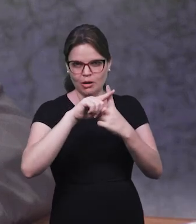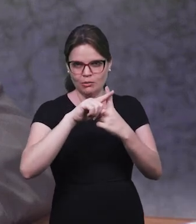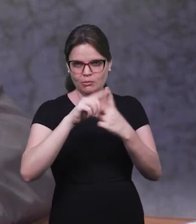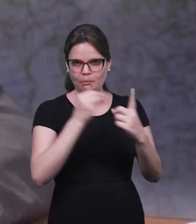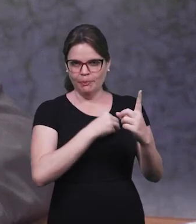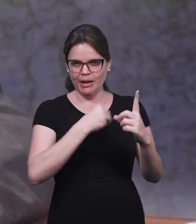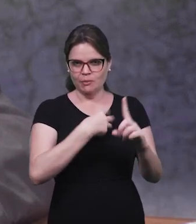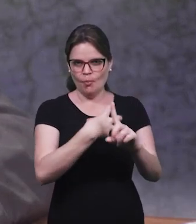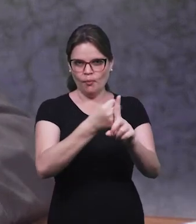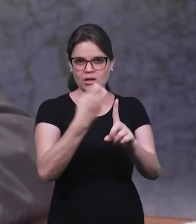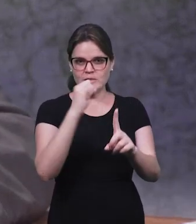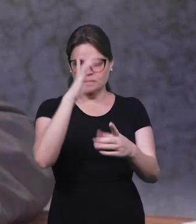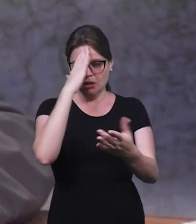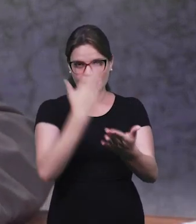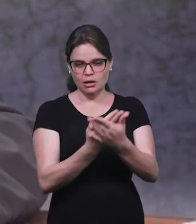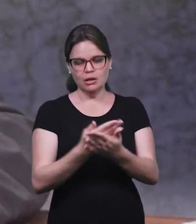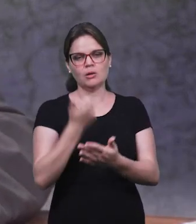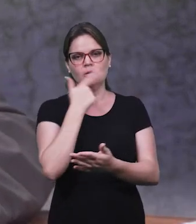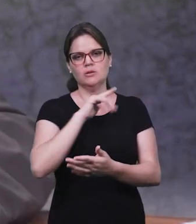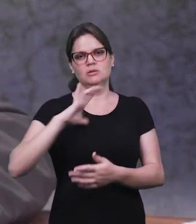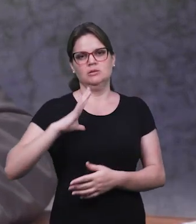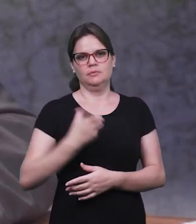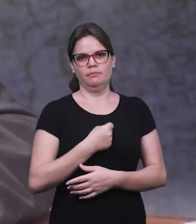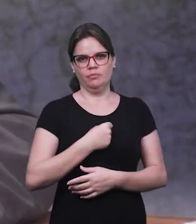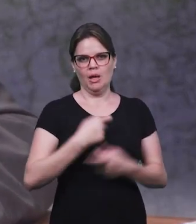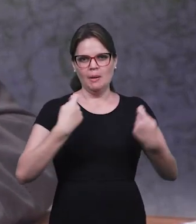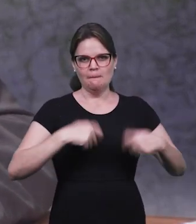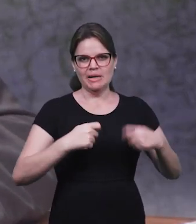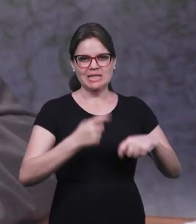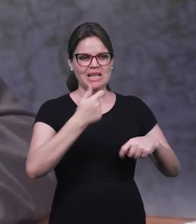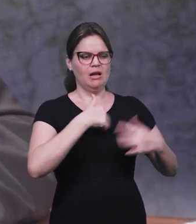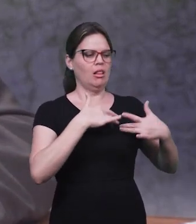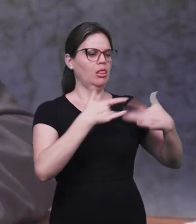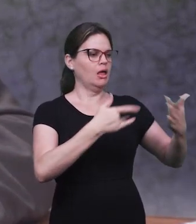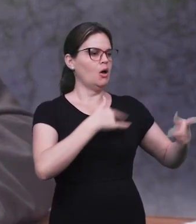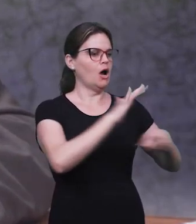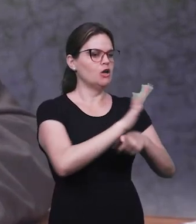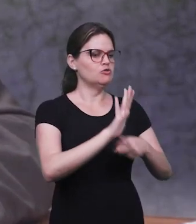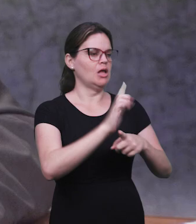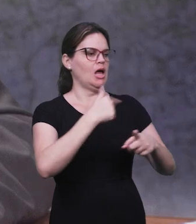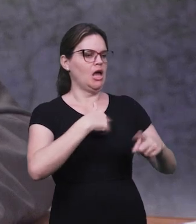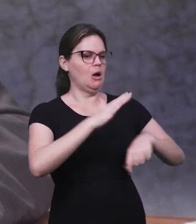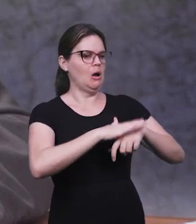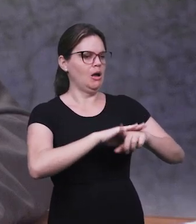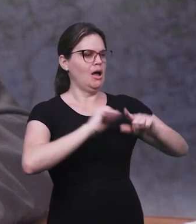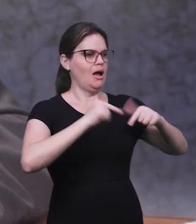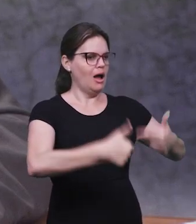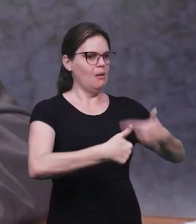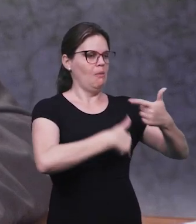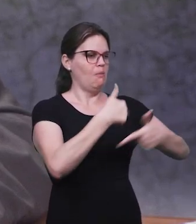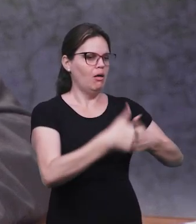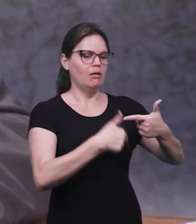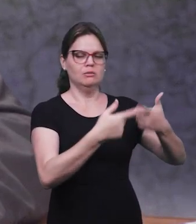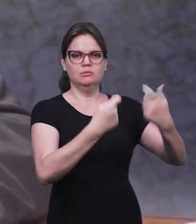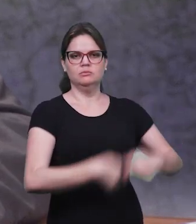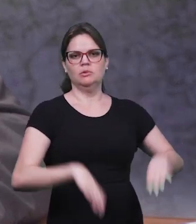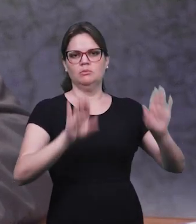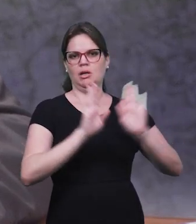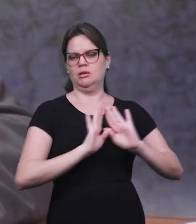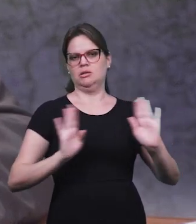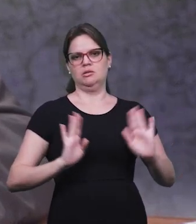crê tem a salvação. Não depende de obra, não depende das obras da lei, não